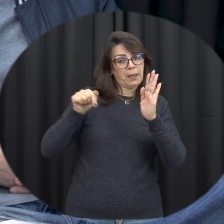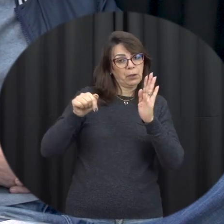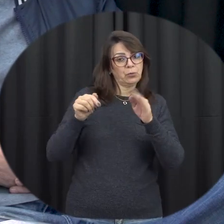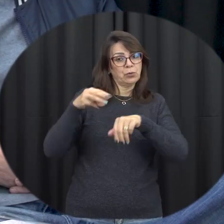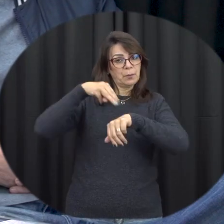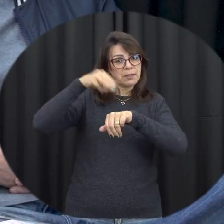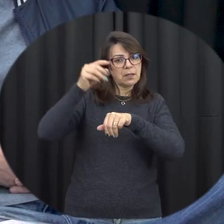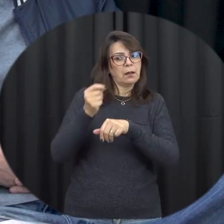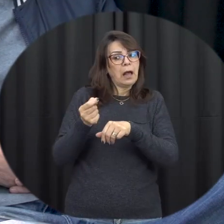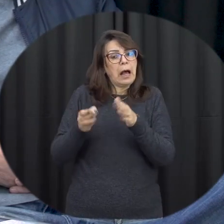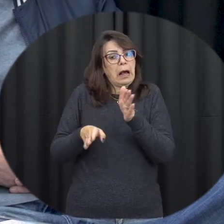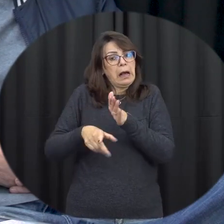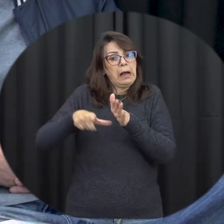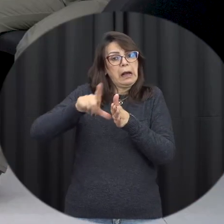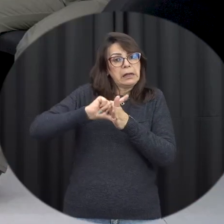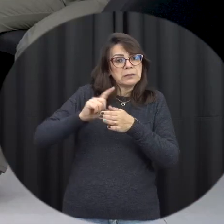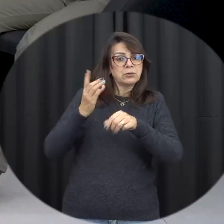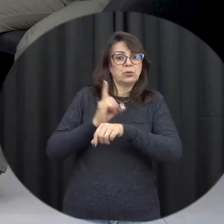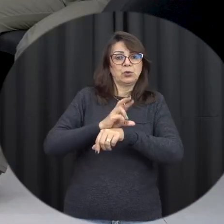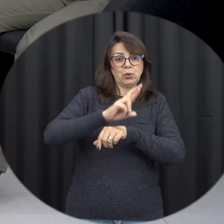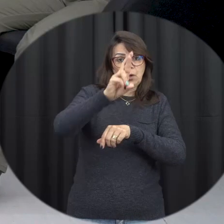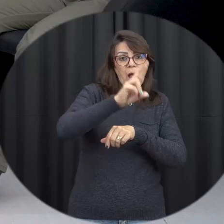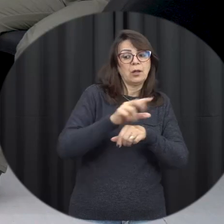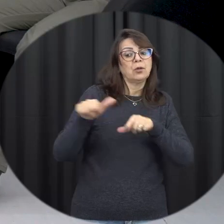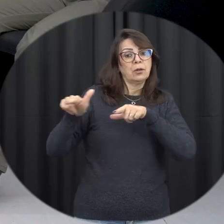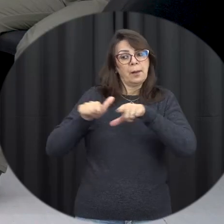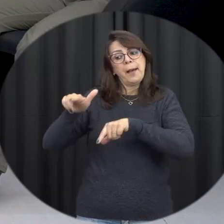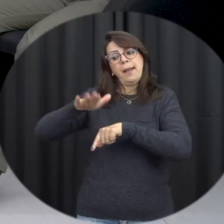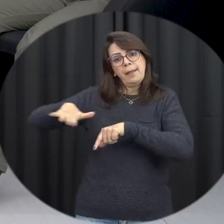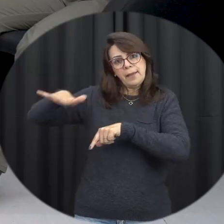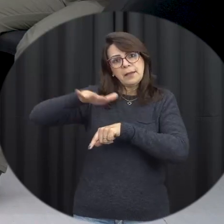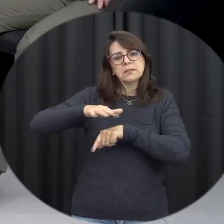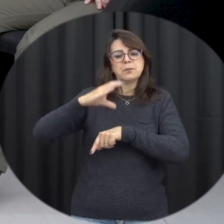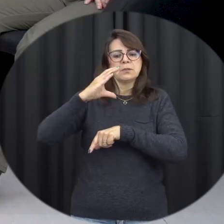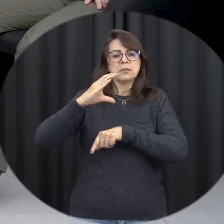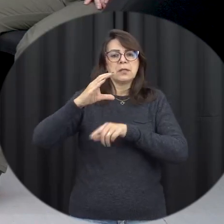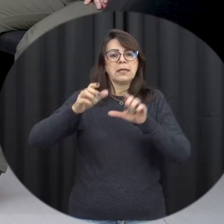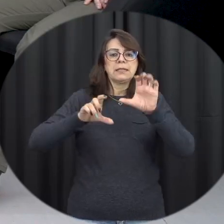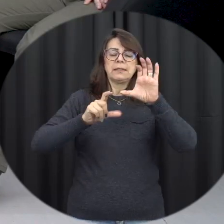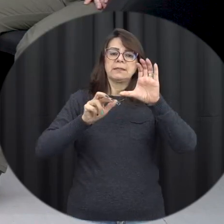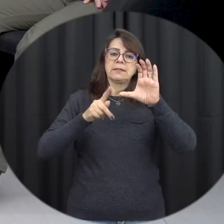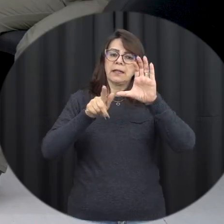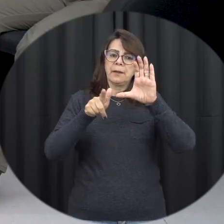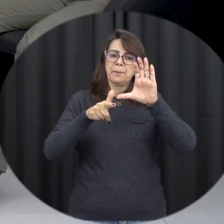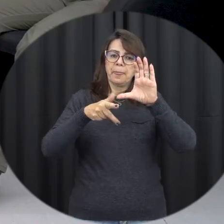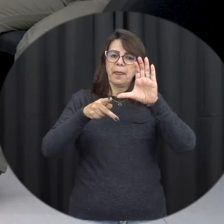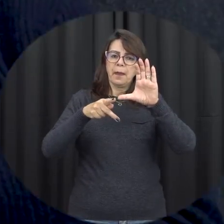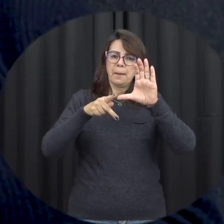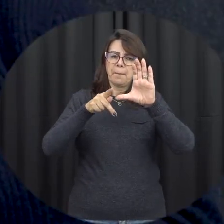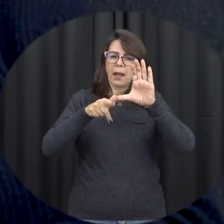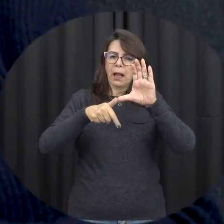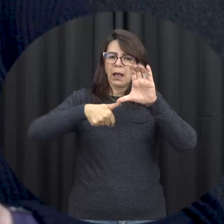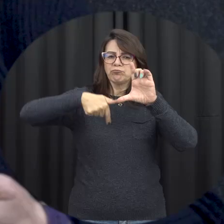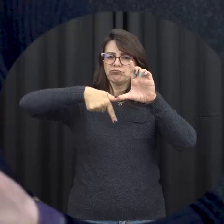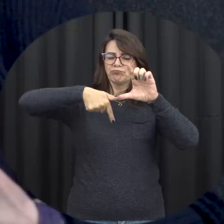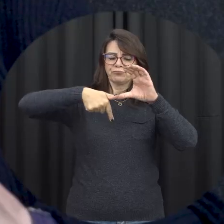doutorado. Então, esse tempo que eu estava sem bolsa de mestrado, doutorado, eu fiz aqueles trabalhos pelo CNPq, CAP, CEVAI,